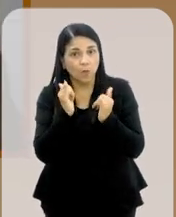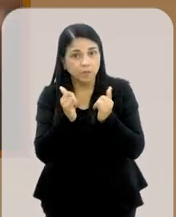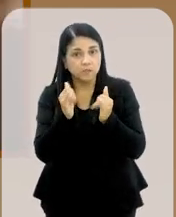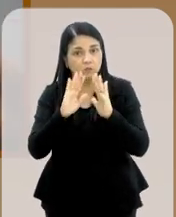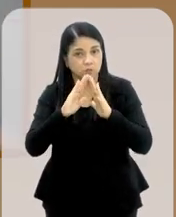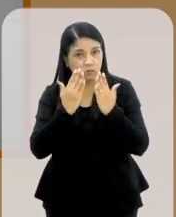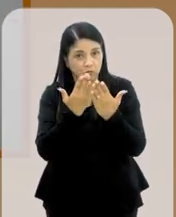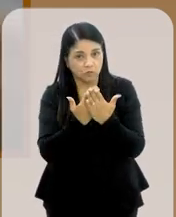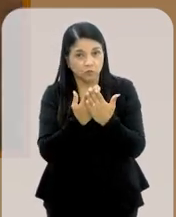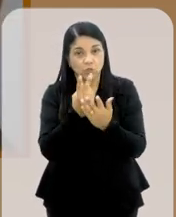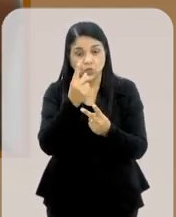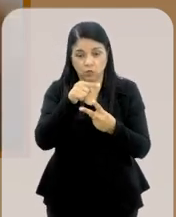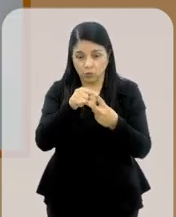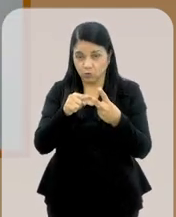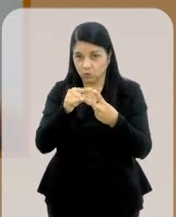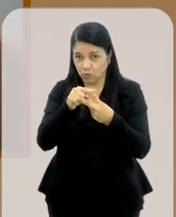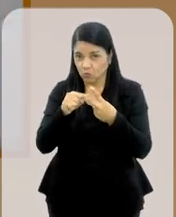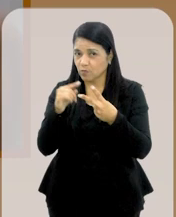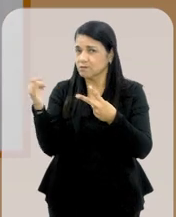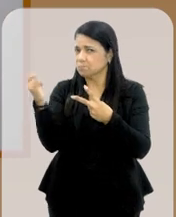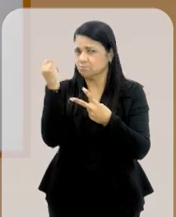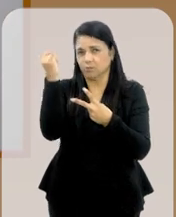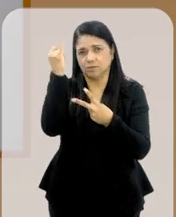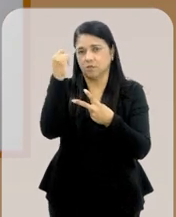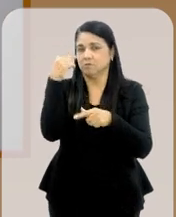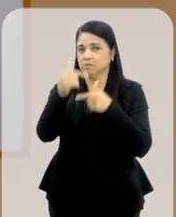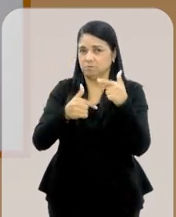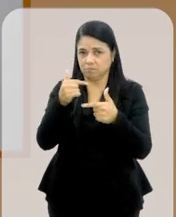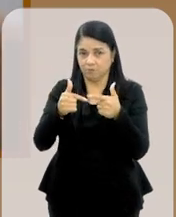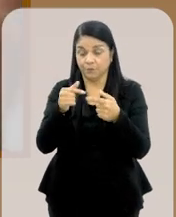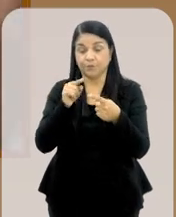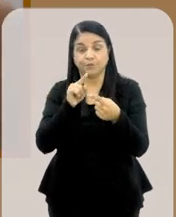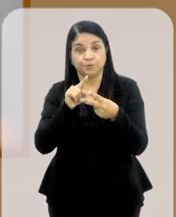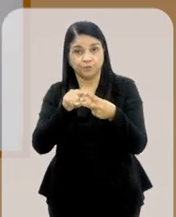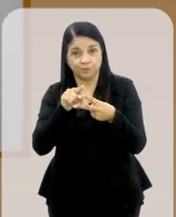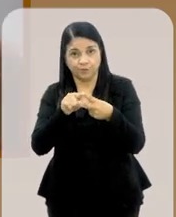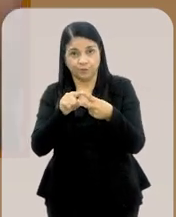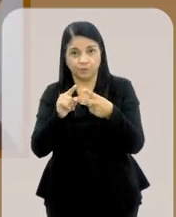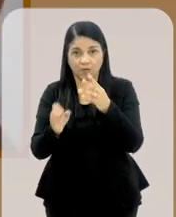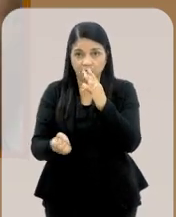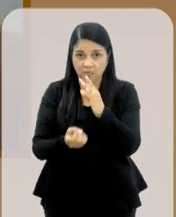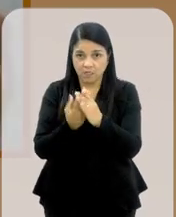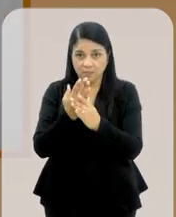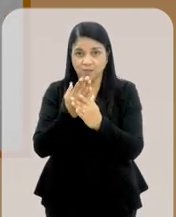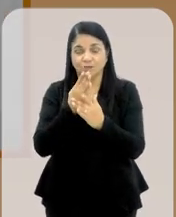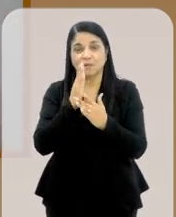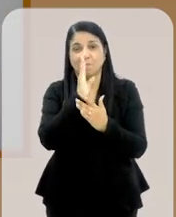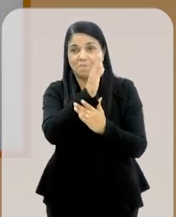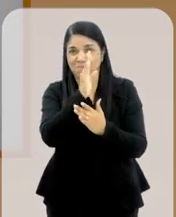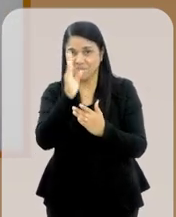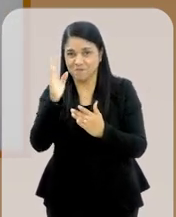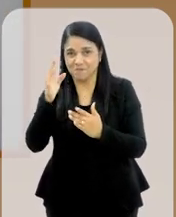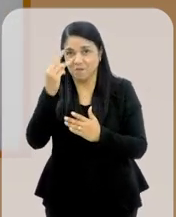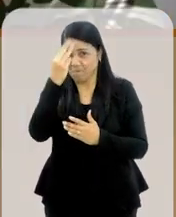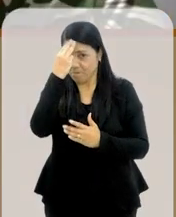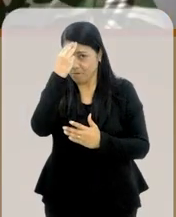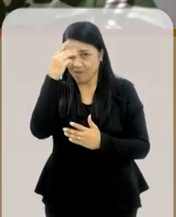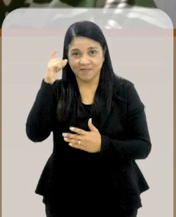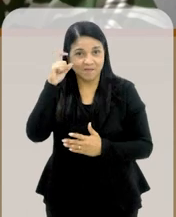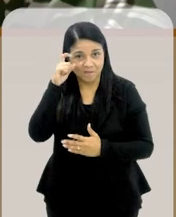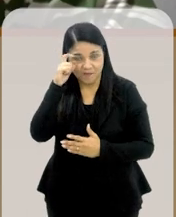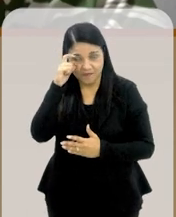de informação para a escola, nós temos dois trabalhos muito importantes, que é a criação da prateleira Maria da